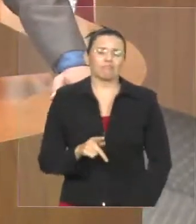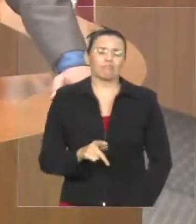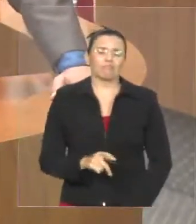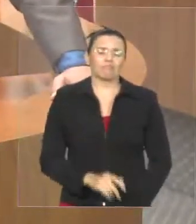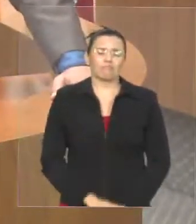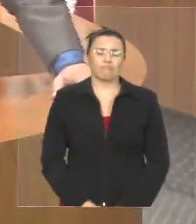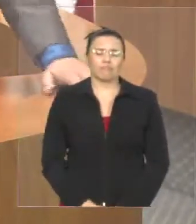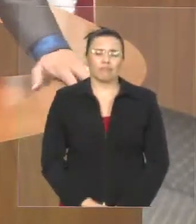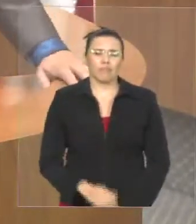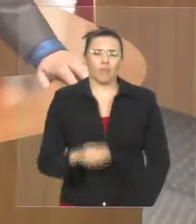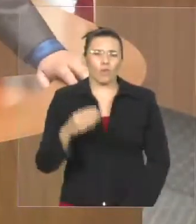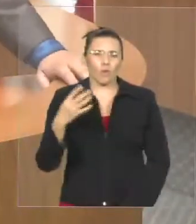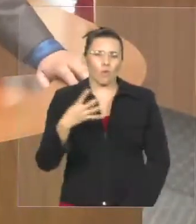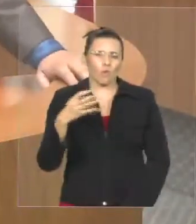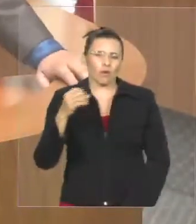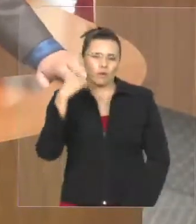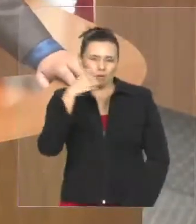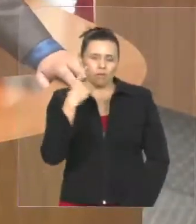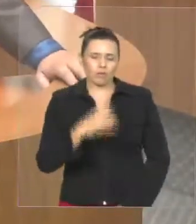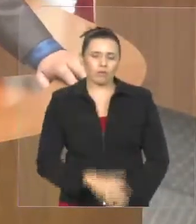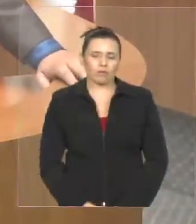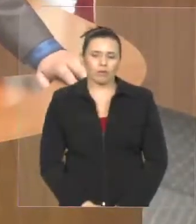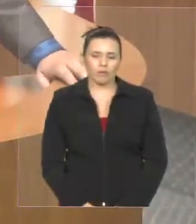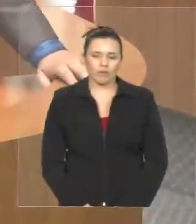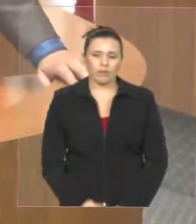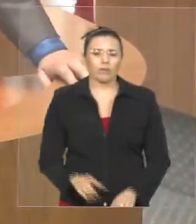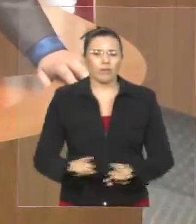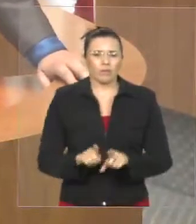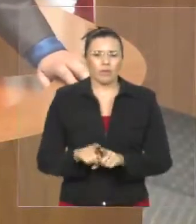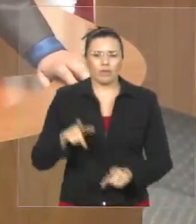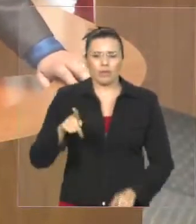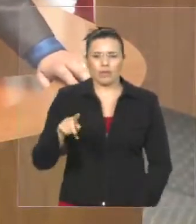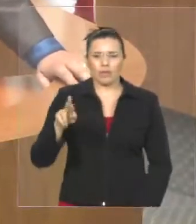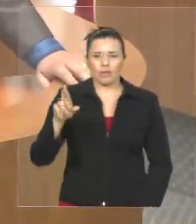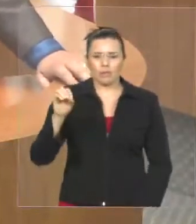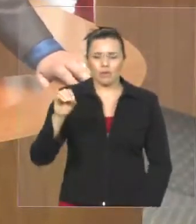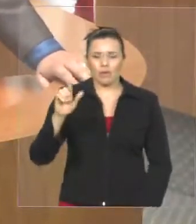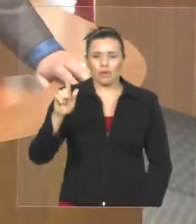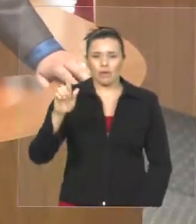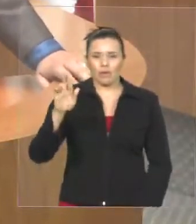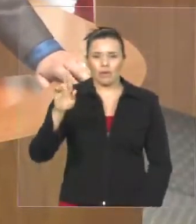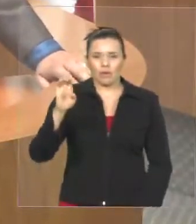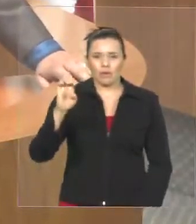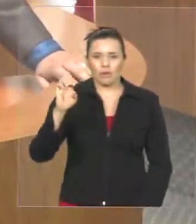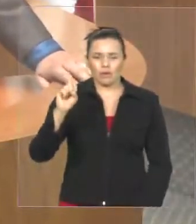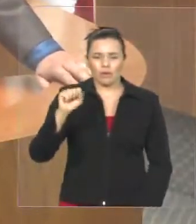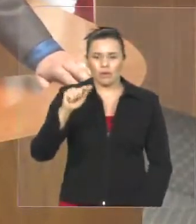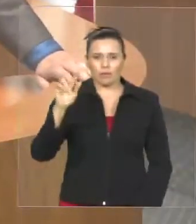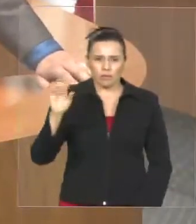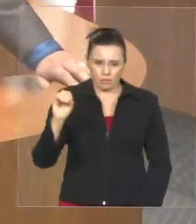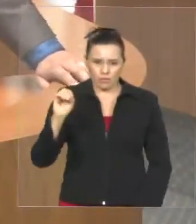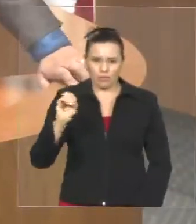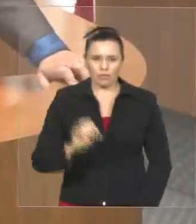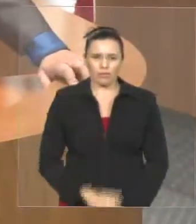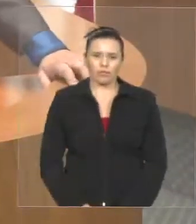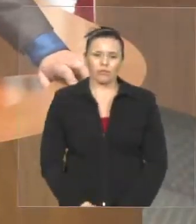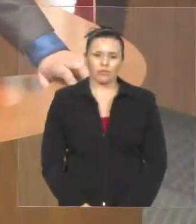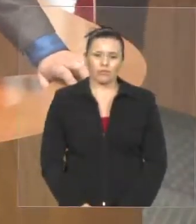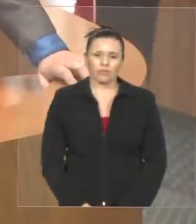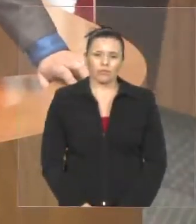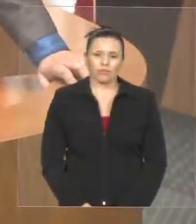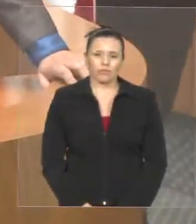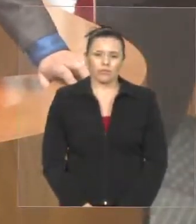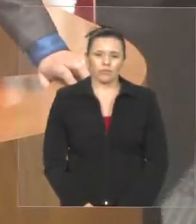inclusive. Progressões funcionais. Há décadas não se fazia no estado do Maranhão. Esse direito